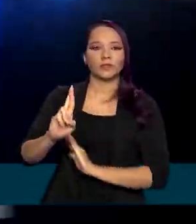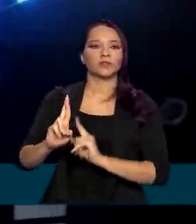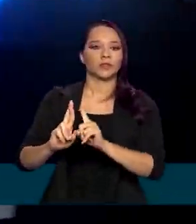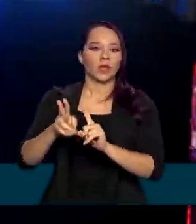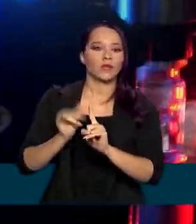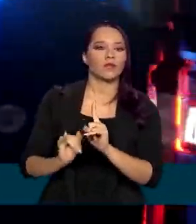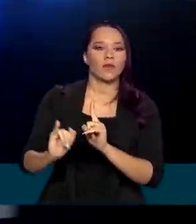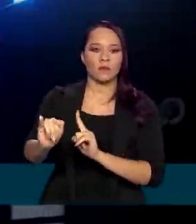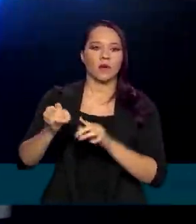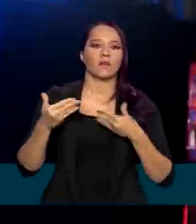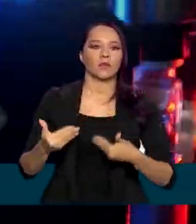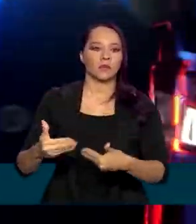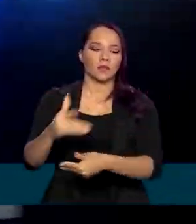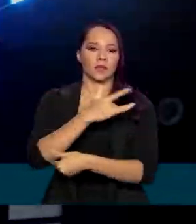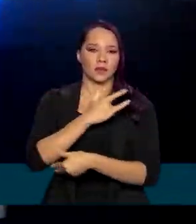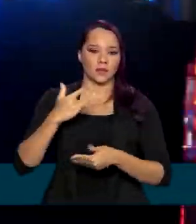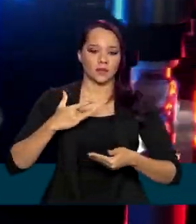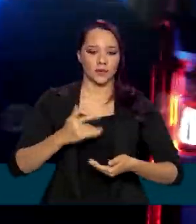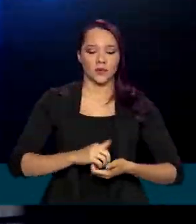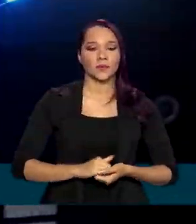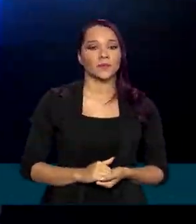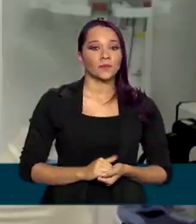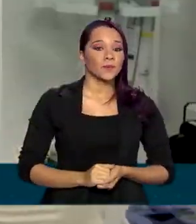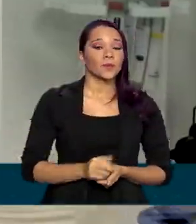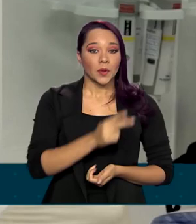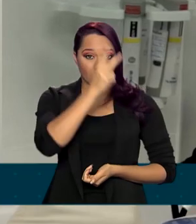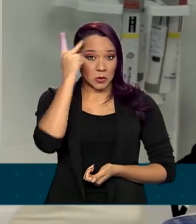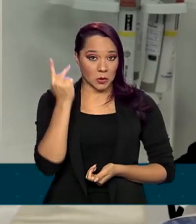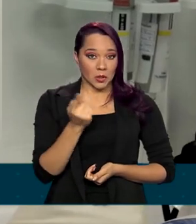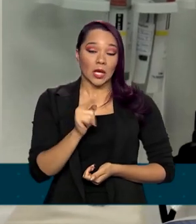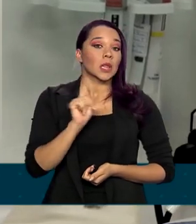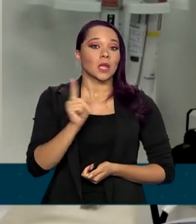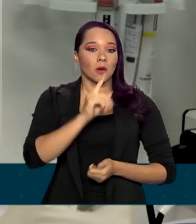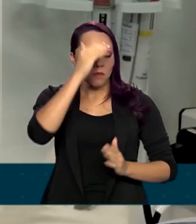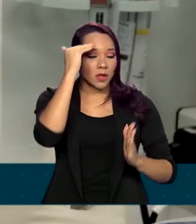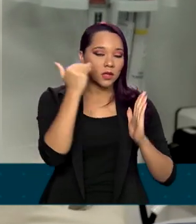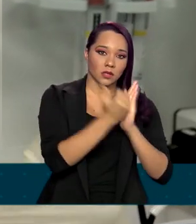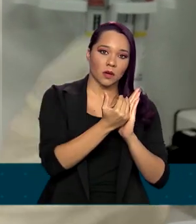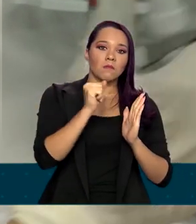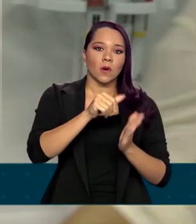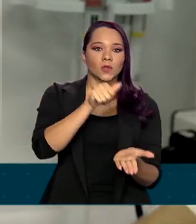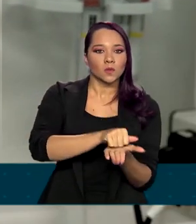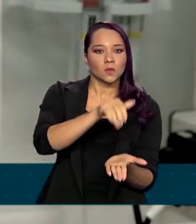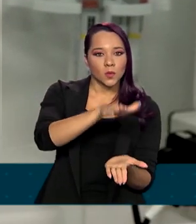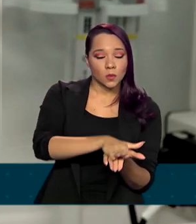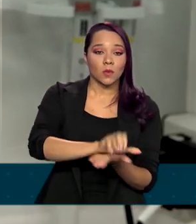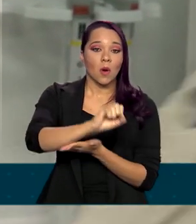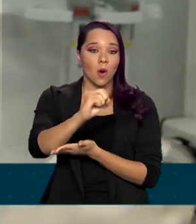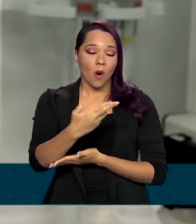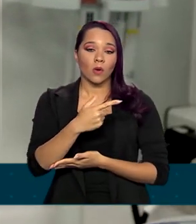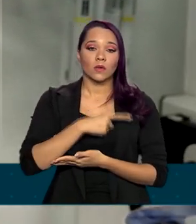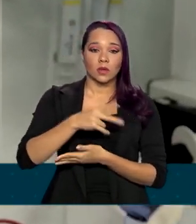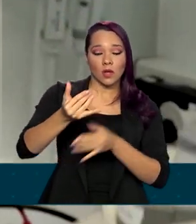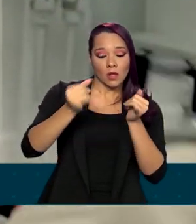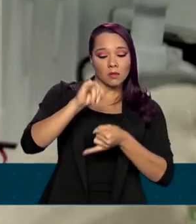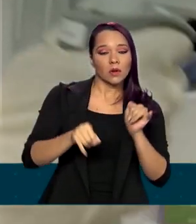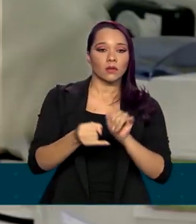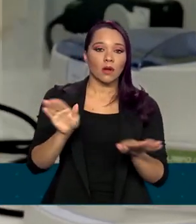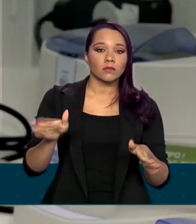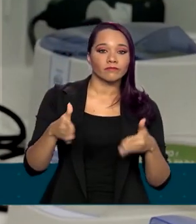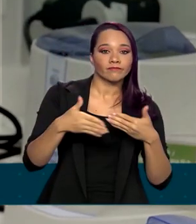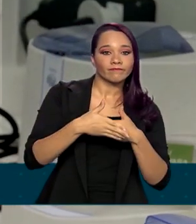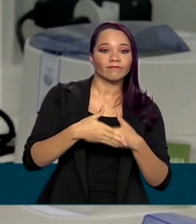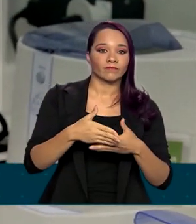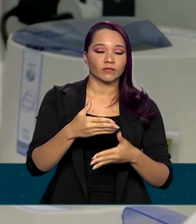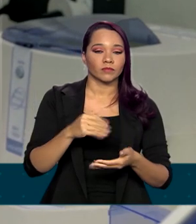informação ao Ministério da Saúde. Quem não cumprir pode ser multado ou até ter o estabelecimento interditado.